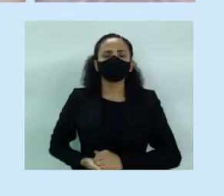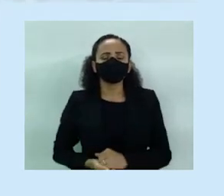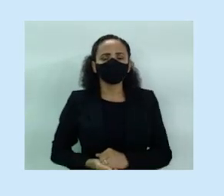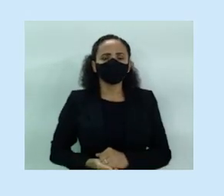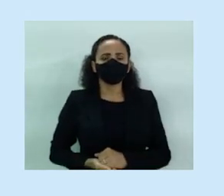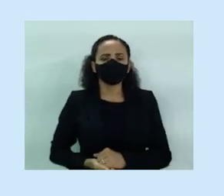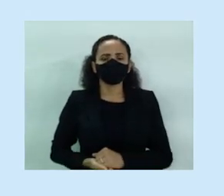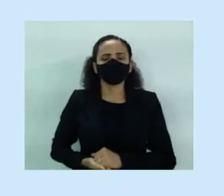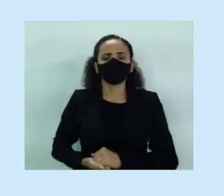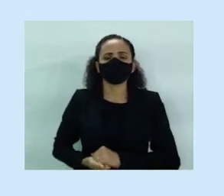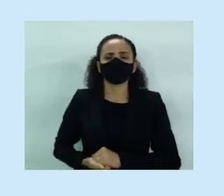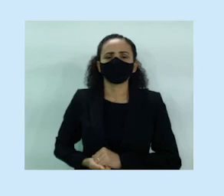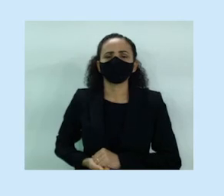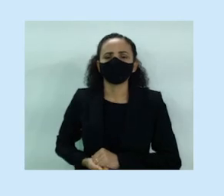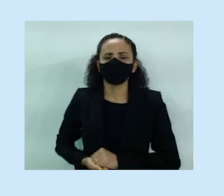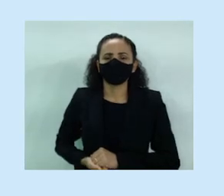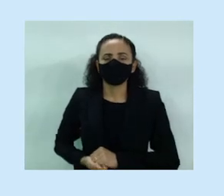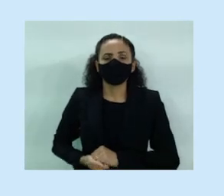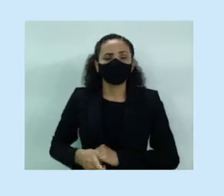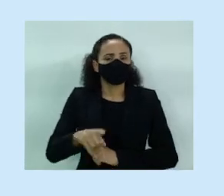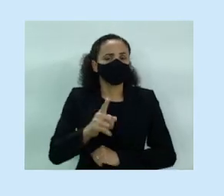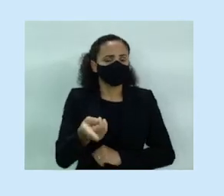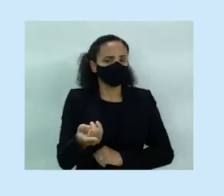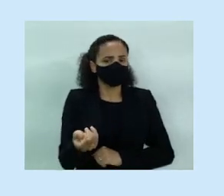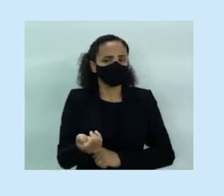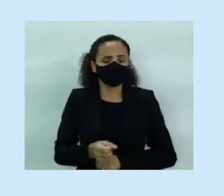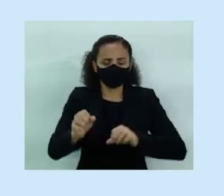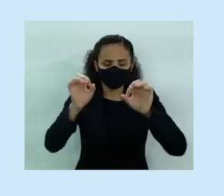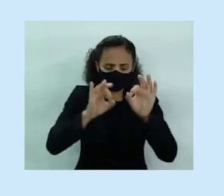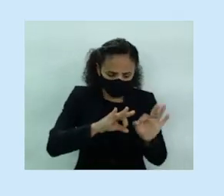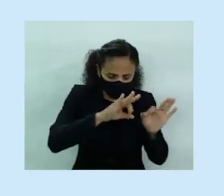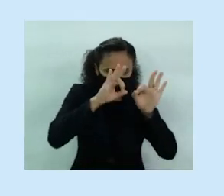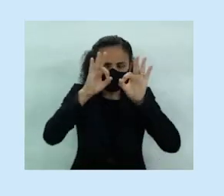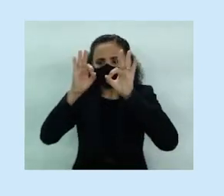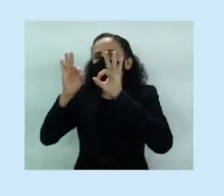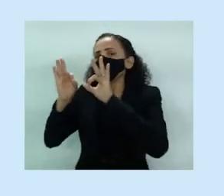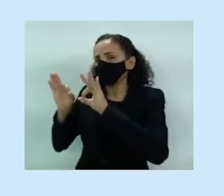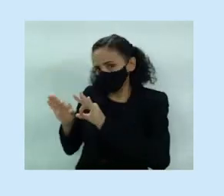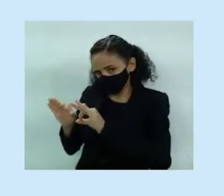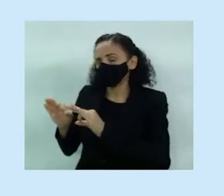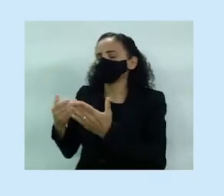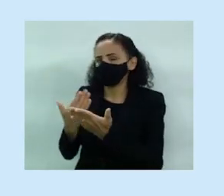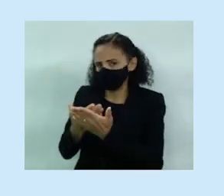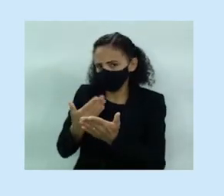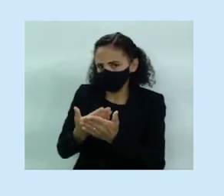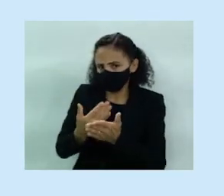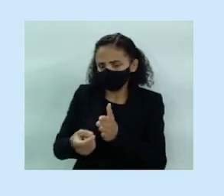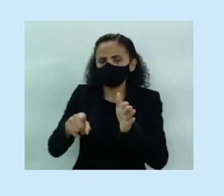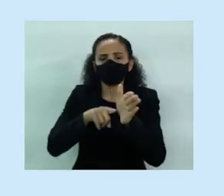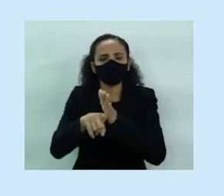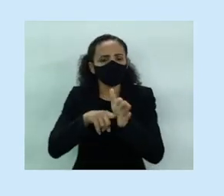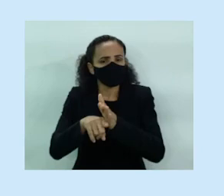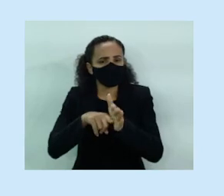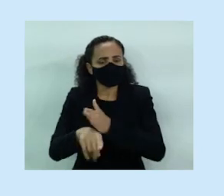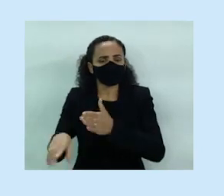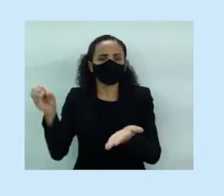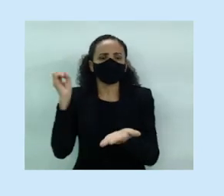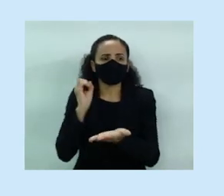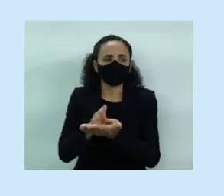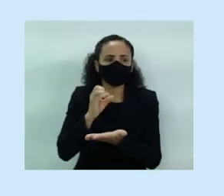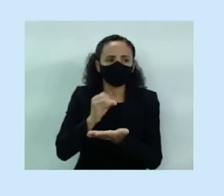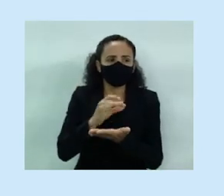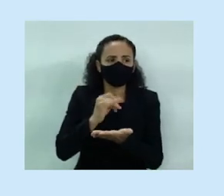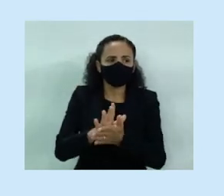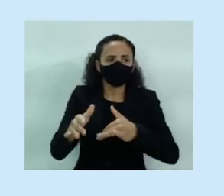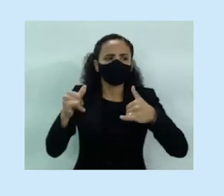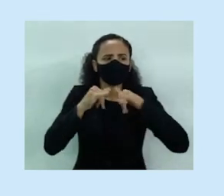só. É, assista os vídeos do KPE, entre no Conecta aí, tá certo? Divulgue